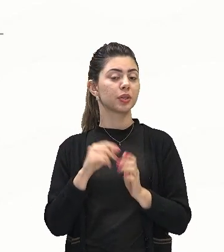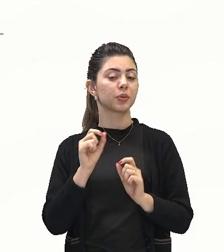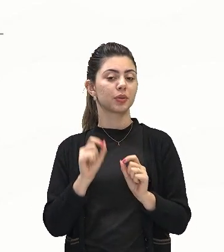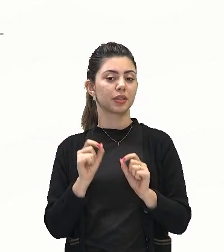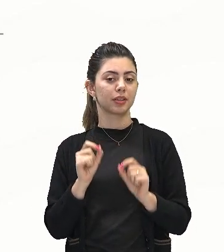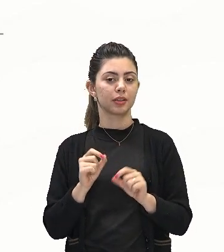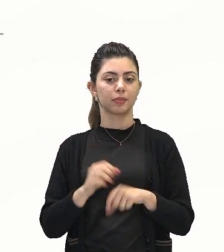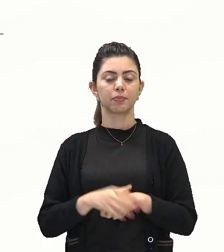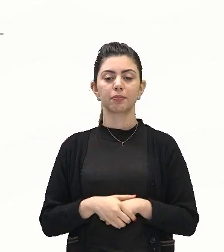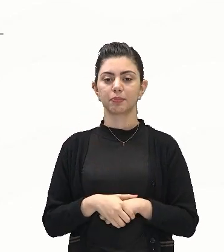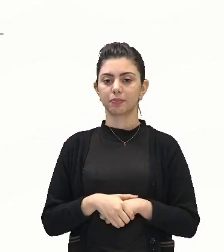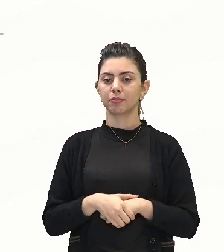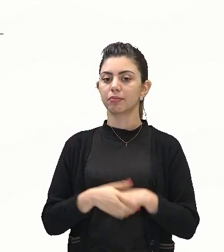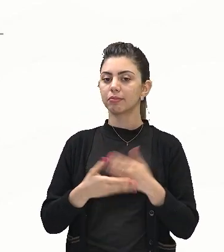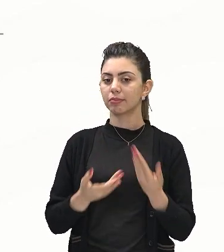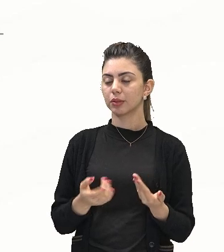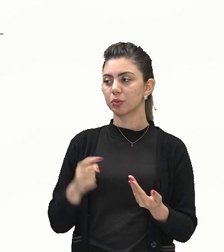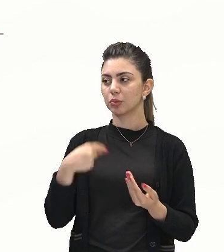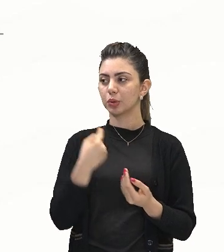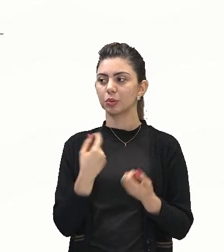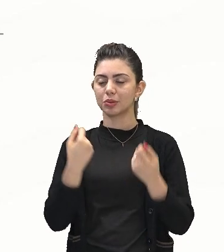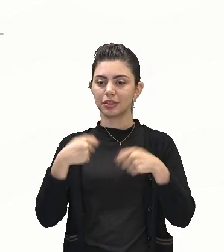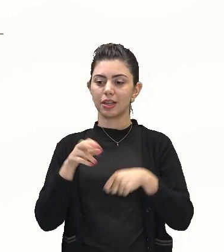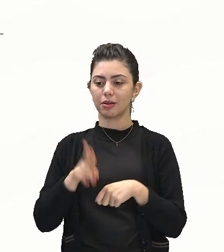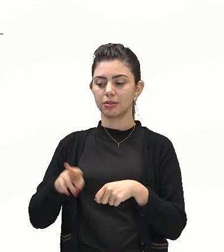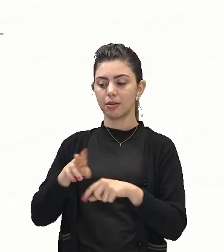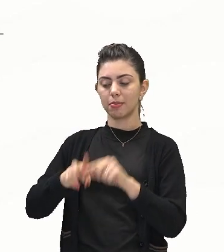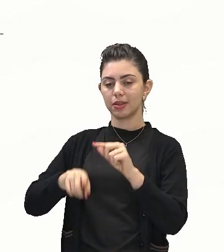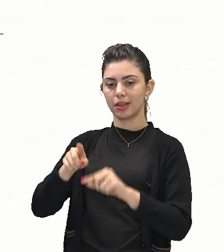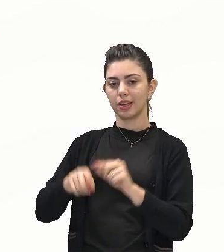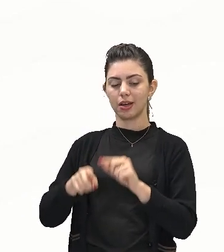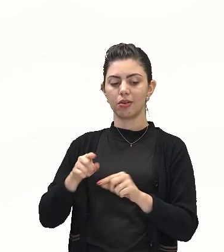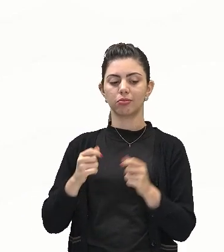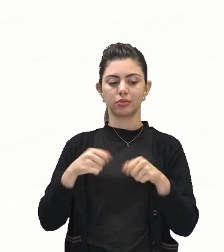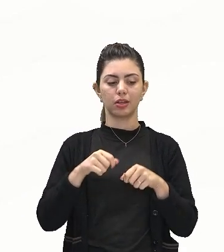aparelhozinho que a gente vai medir os ângulos, tá?